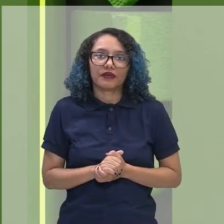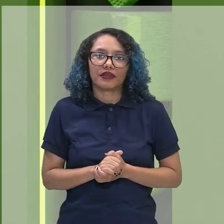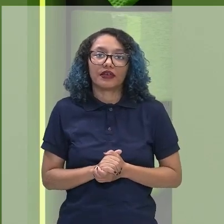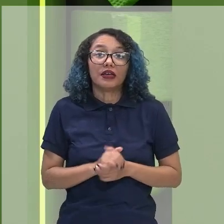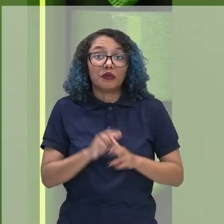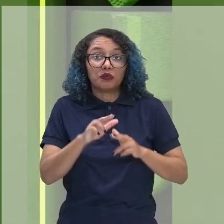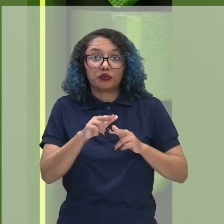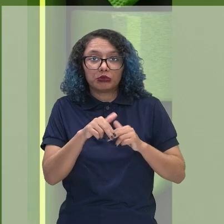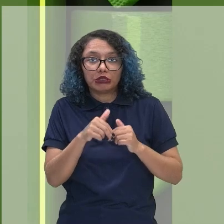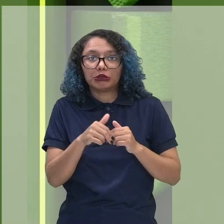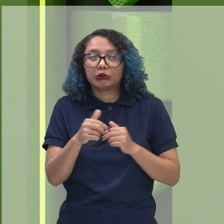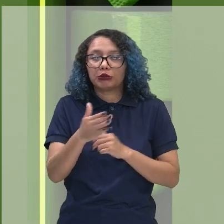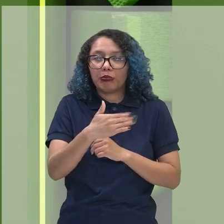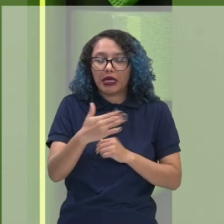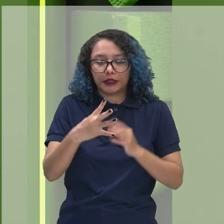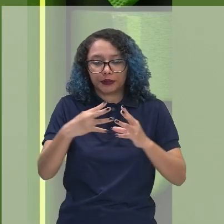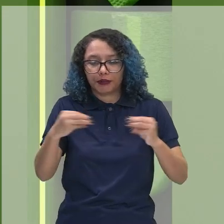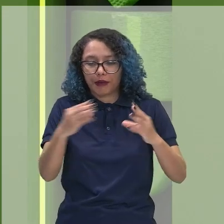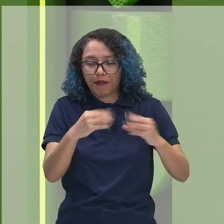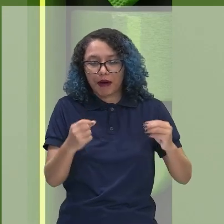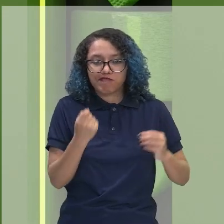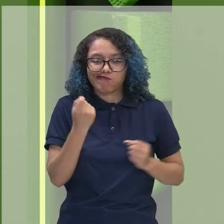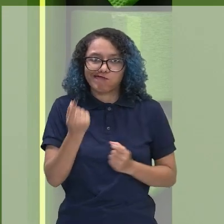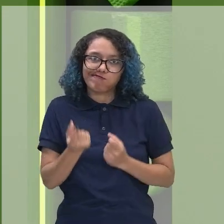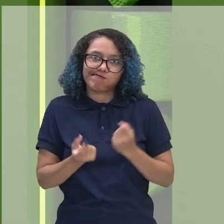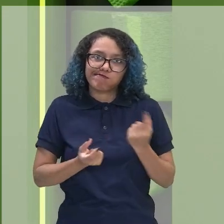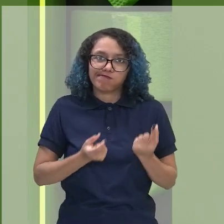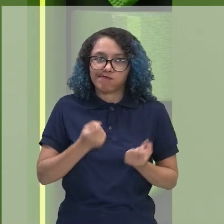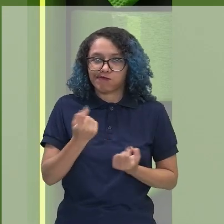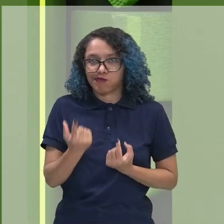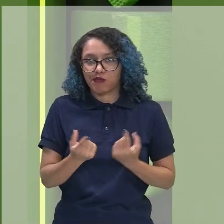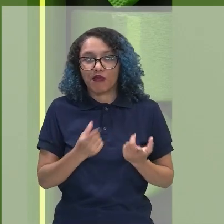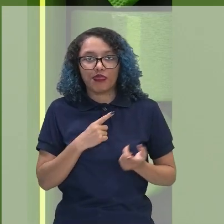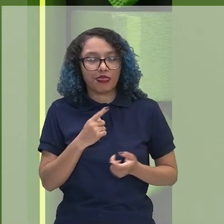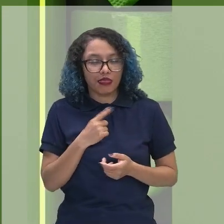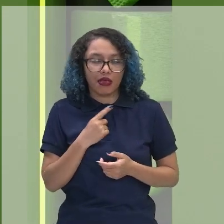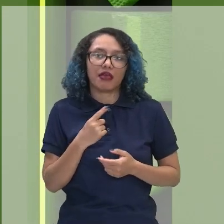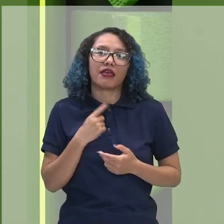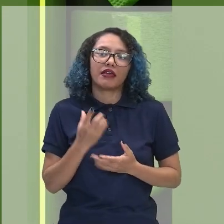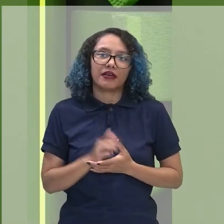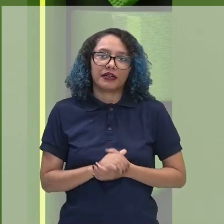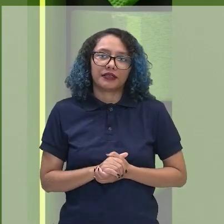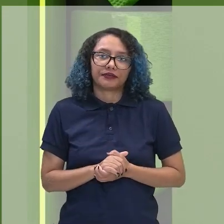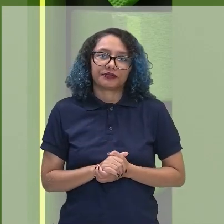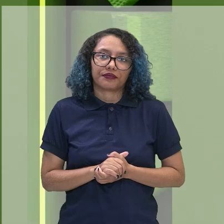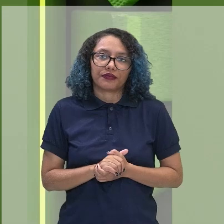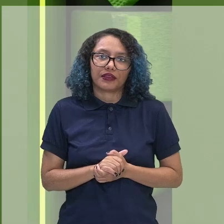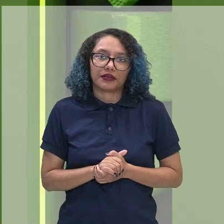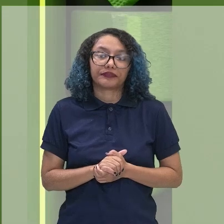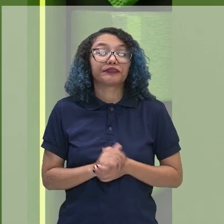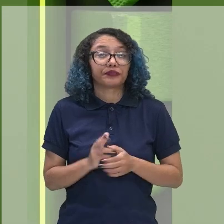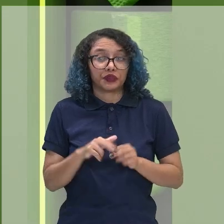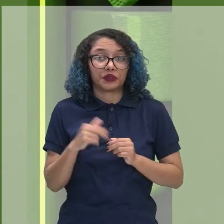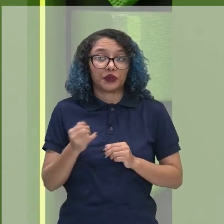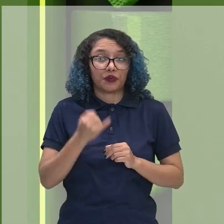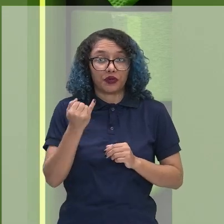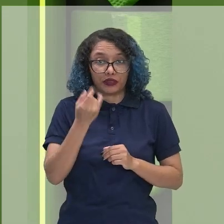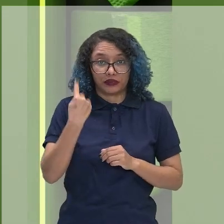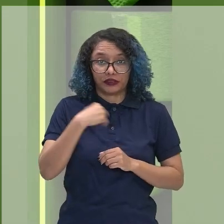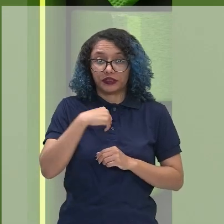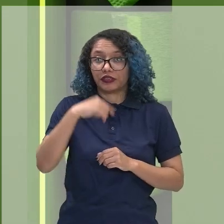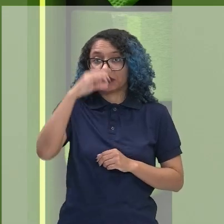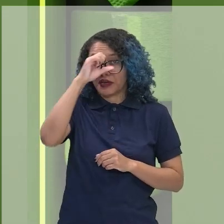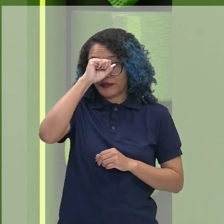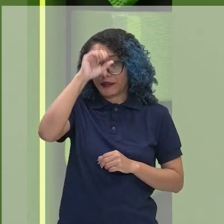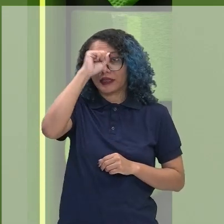onde foram instaladas as hidrelétricas, né? Então, é algo realmente ali importante da gente aprender, né? Interessante a